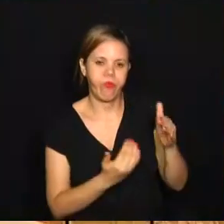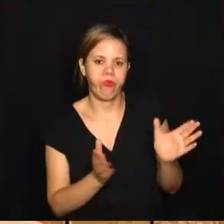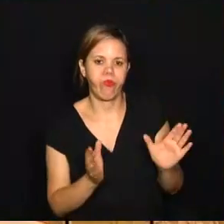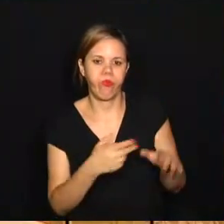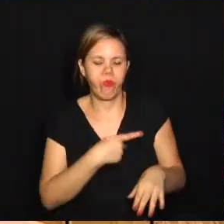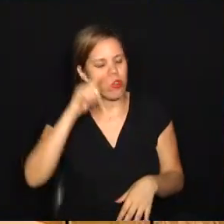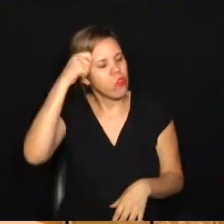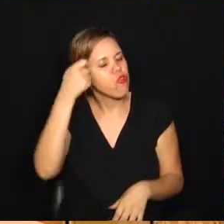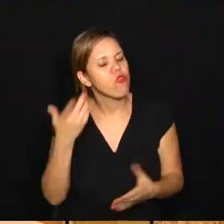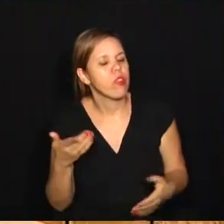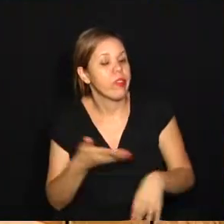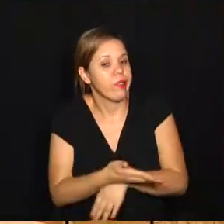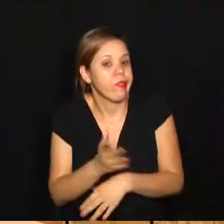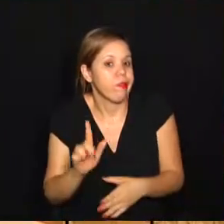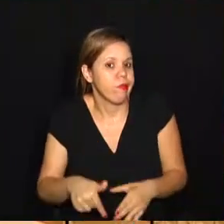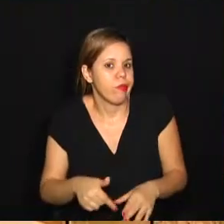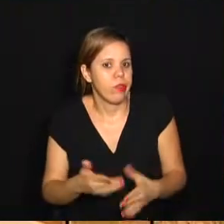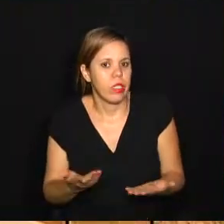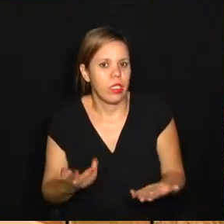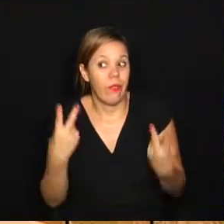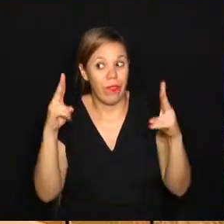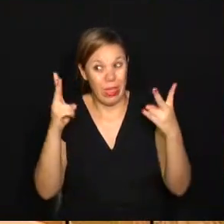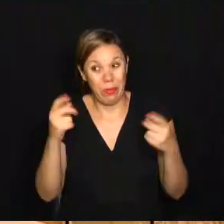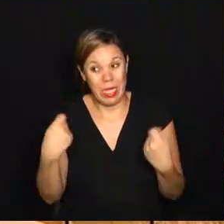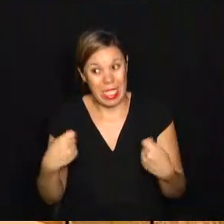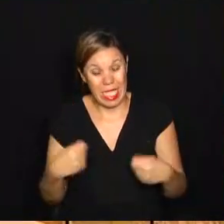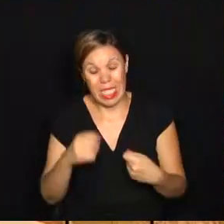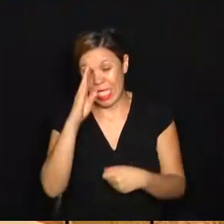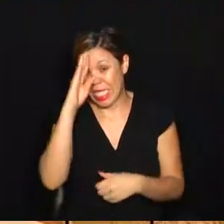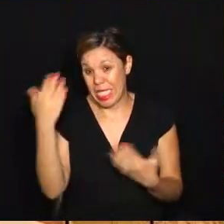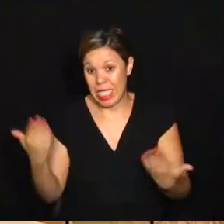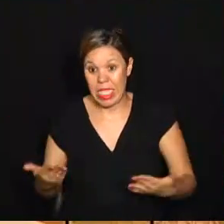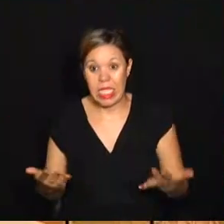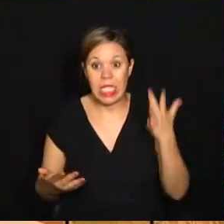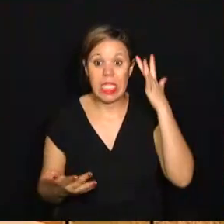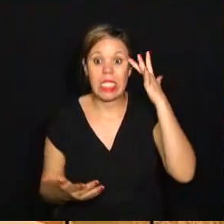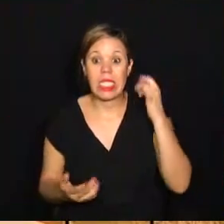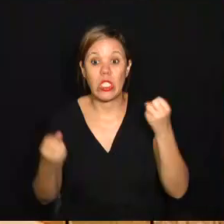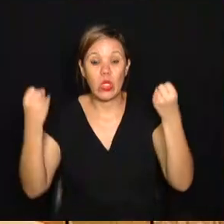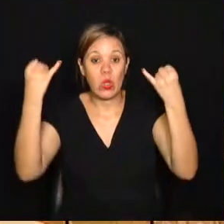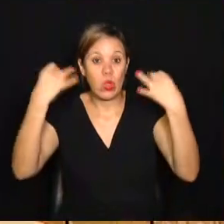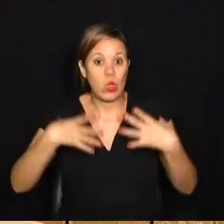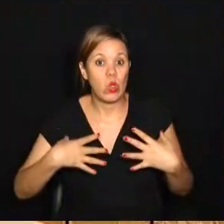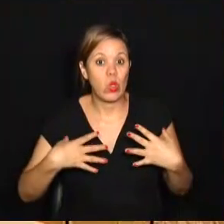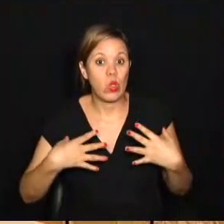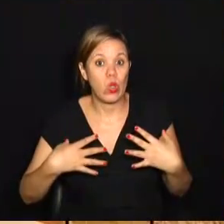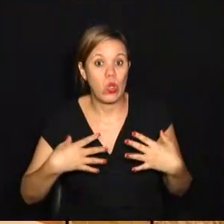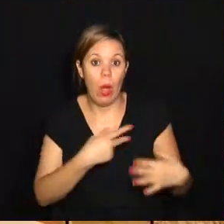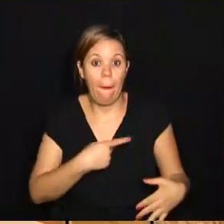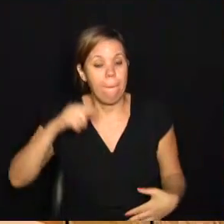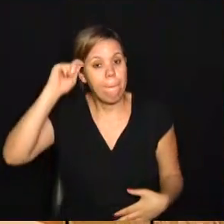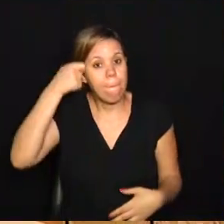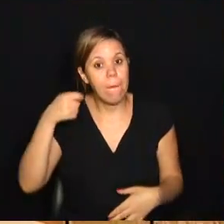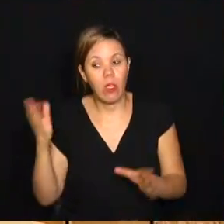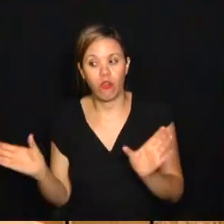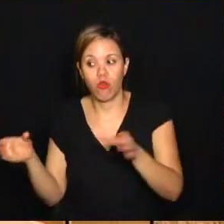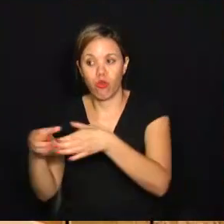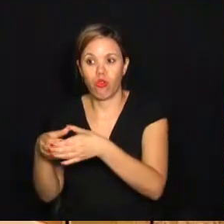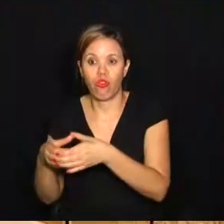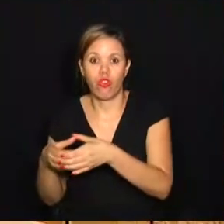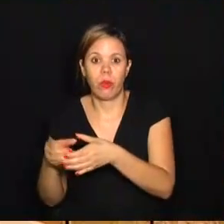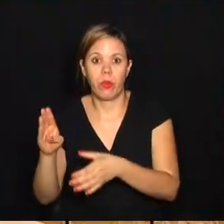entrou nesta rodada, então a vitória é fundamental. E amanhã a gente conta essa história de Ponte Preta e